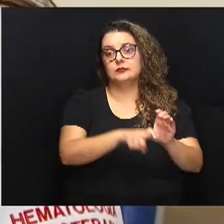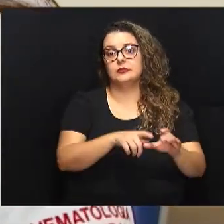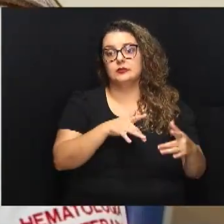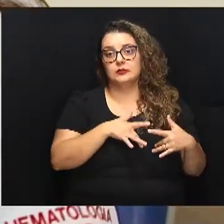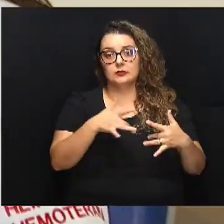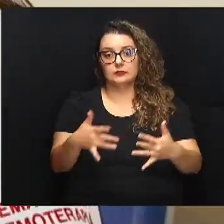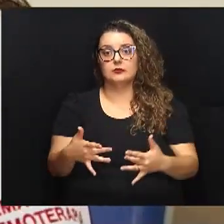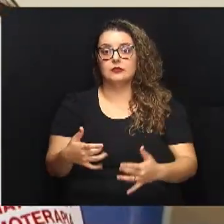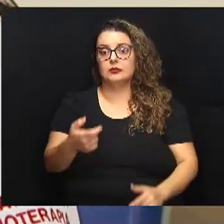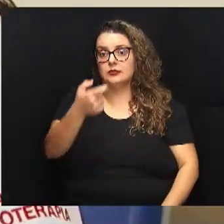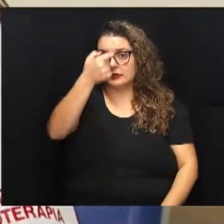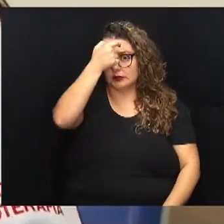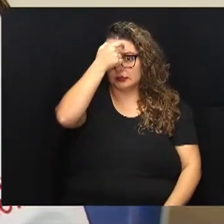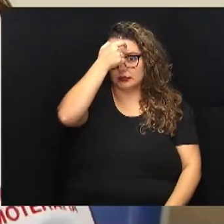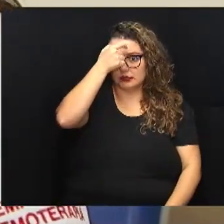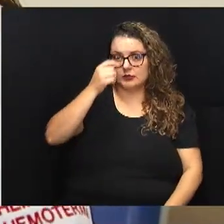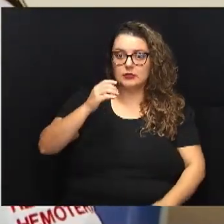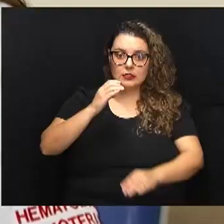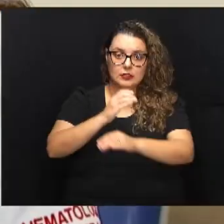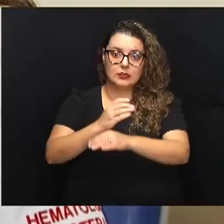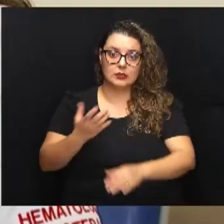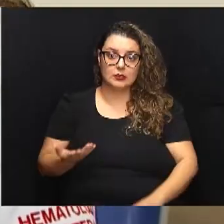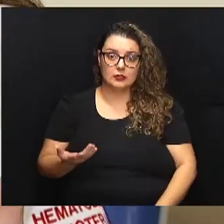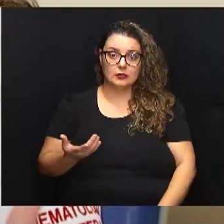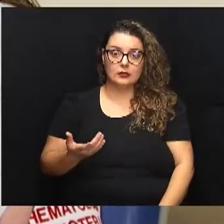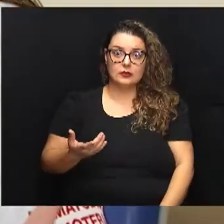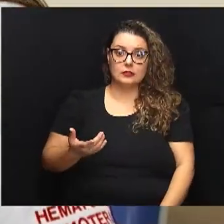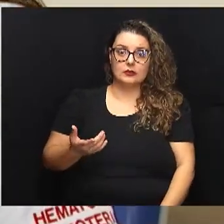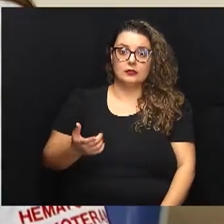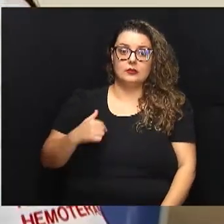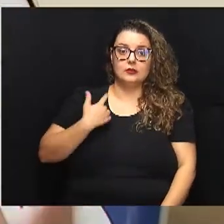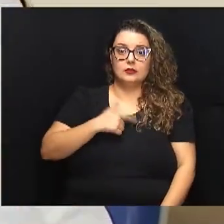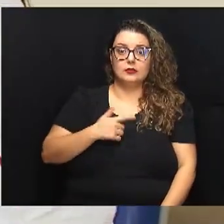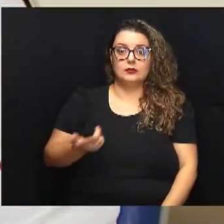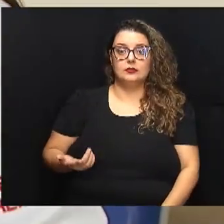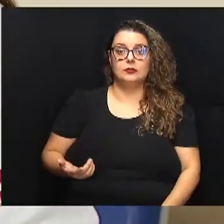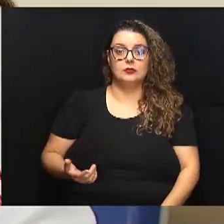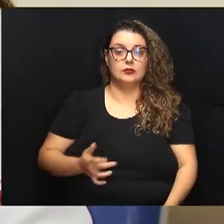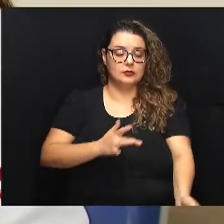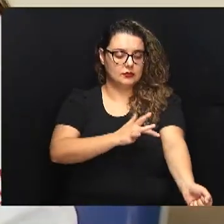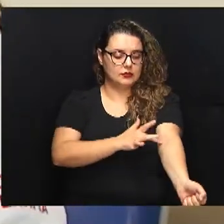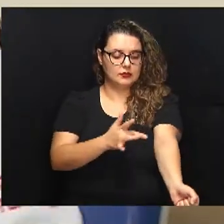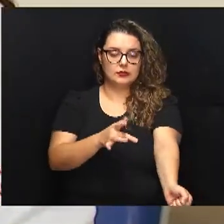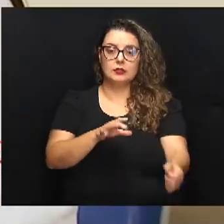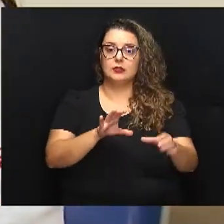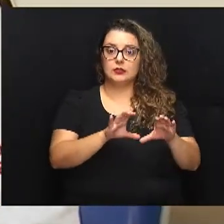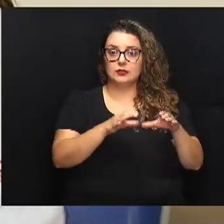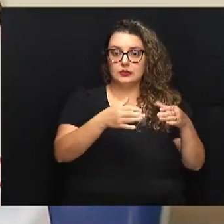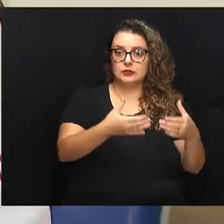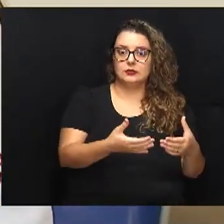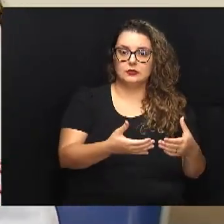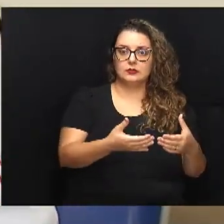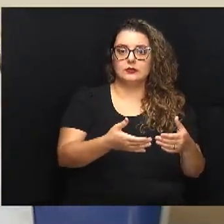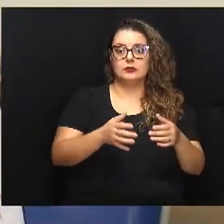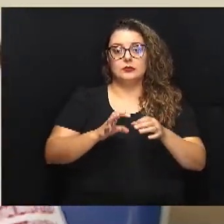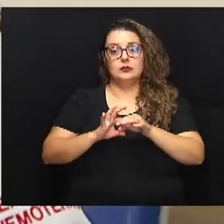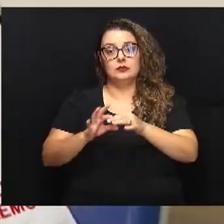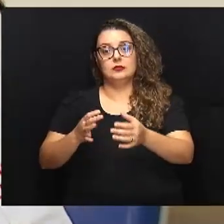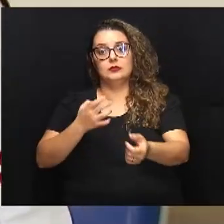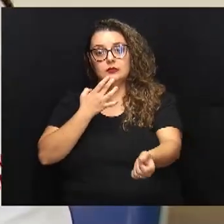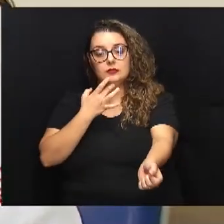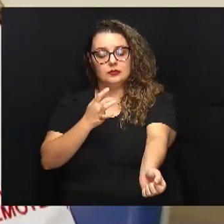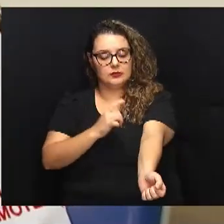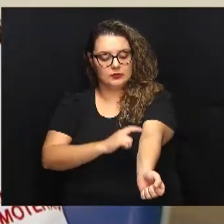né? Dessa consciência cívica. Né? Ou seja, a gente tá captando sangue da comunidade, a gente está deixando esse sangue seguro e a gente